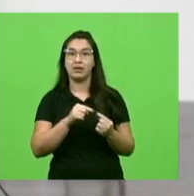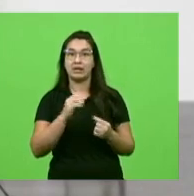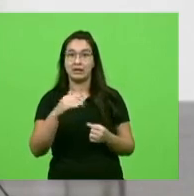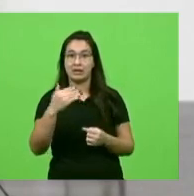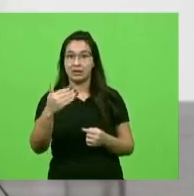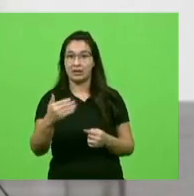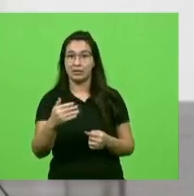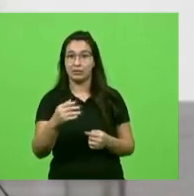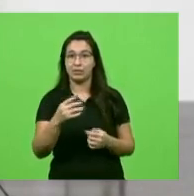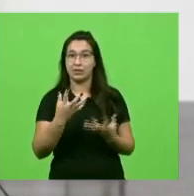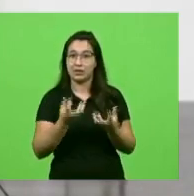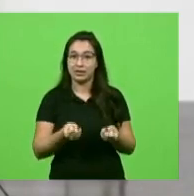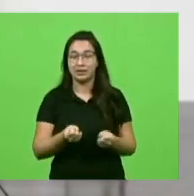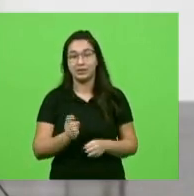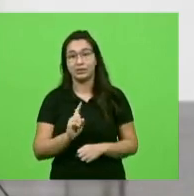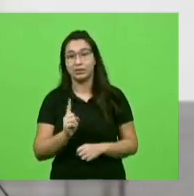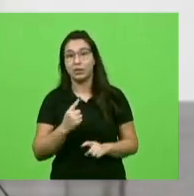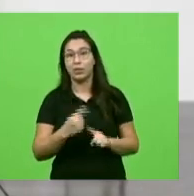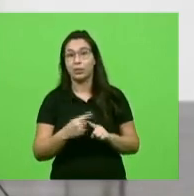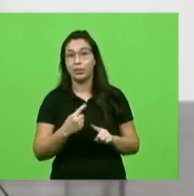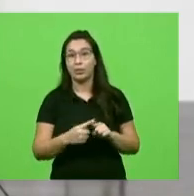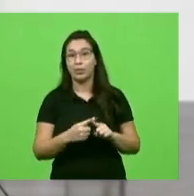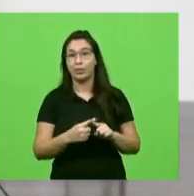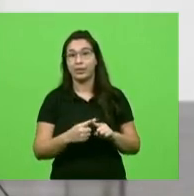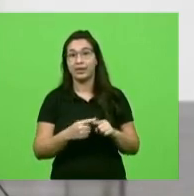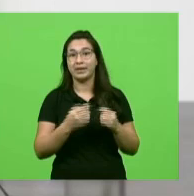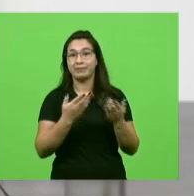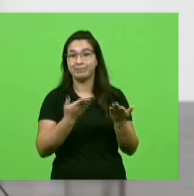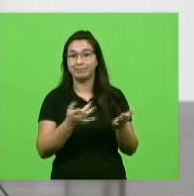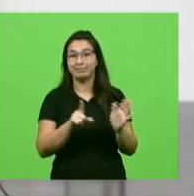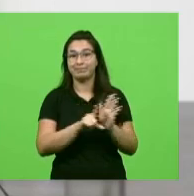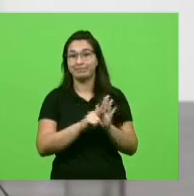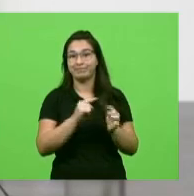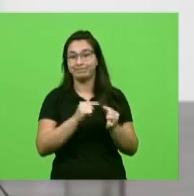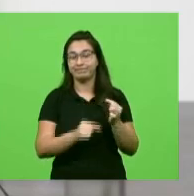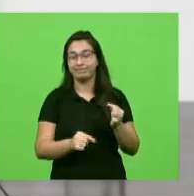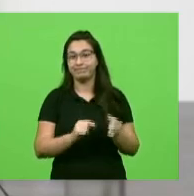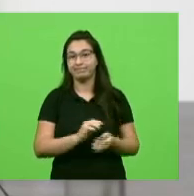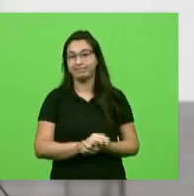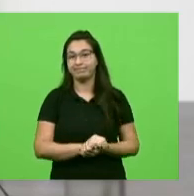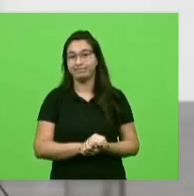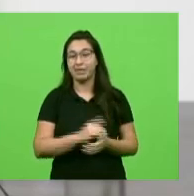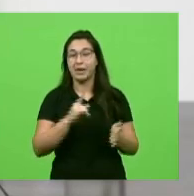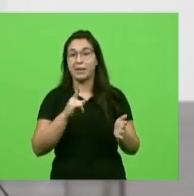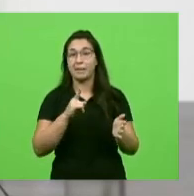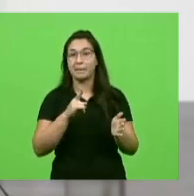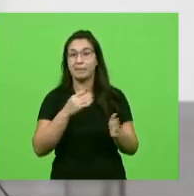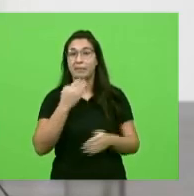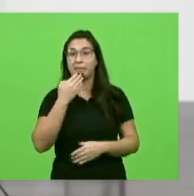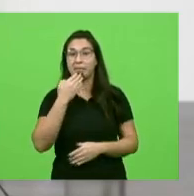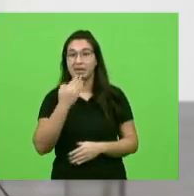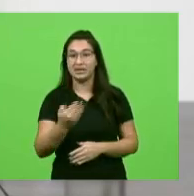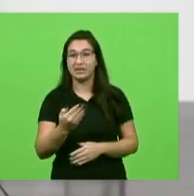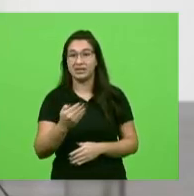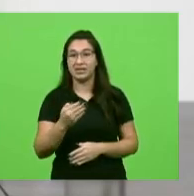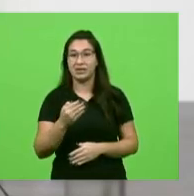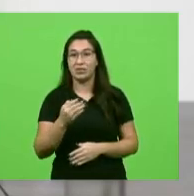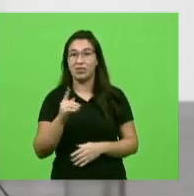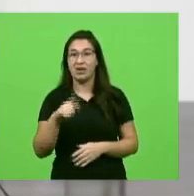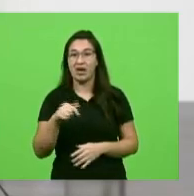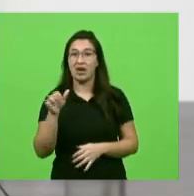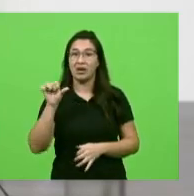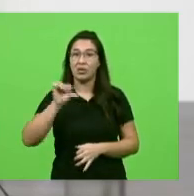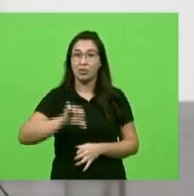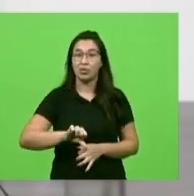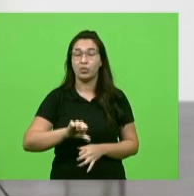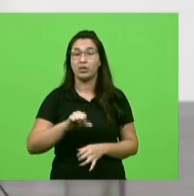da notória preclusão. Enfim, a petição, além de inconveniente, é extemporânea, razão pela